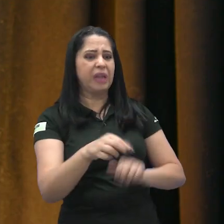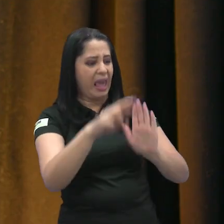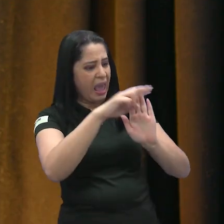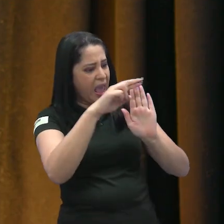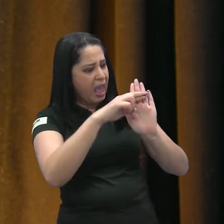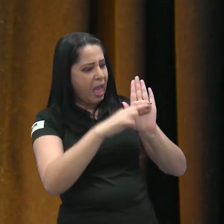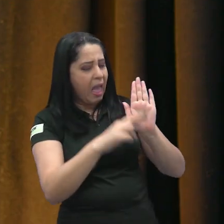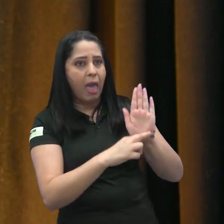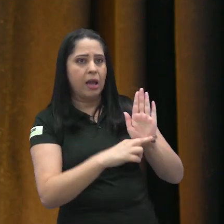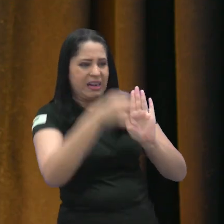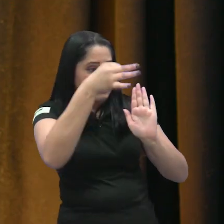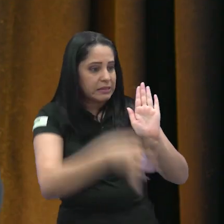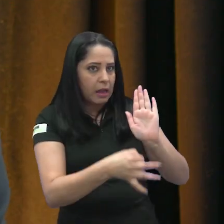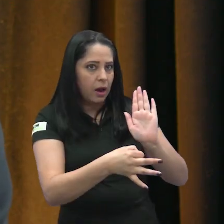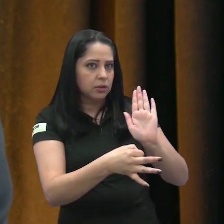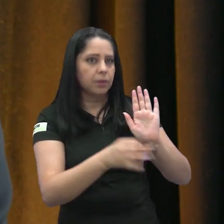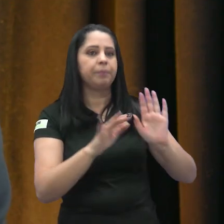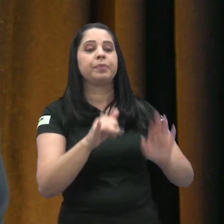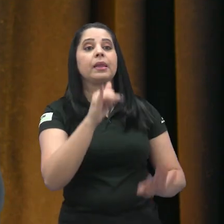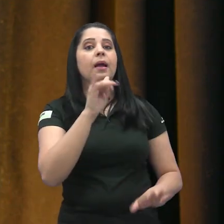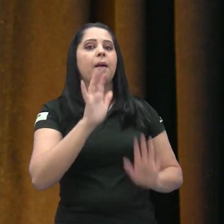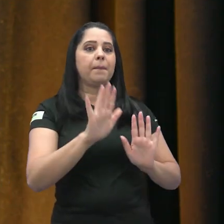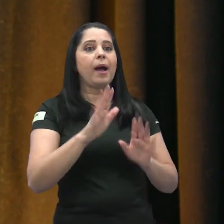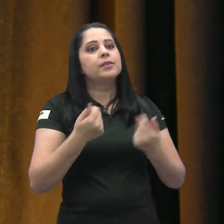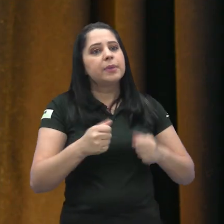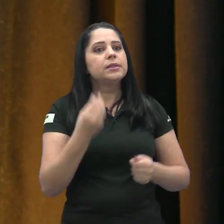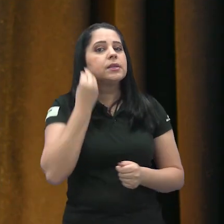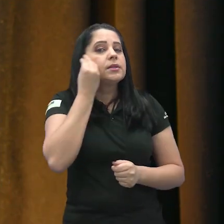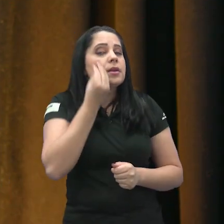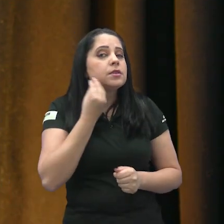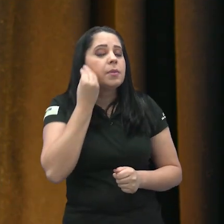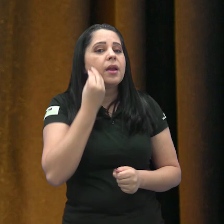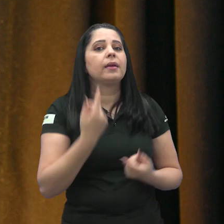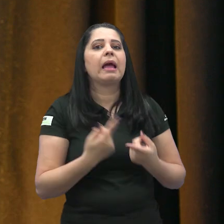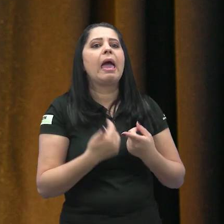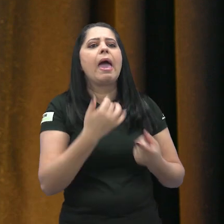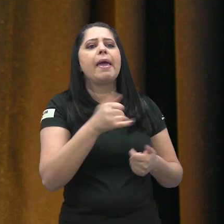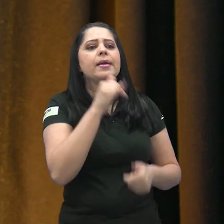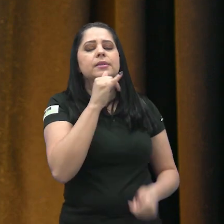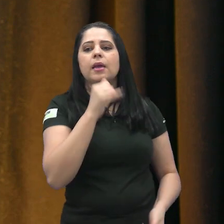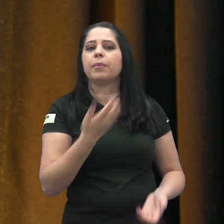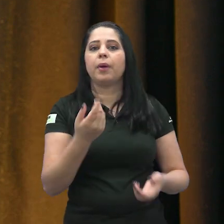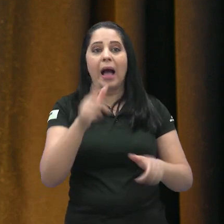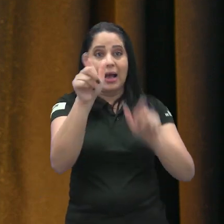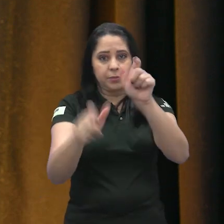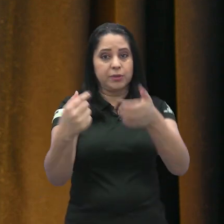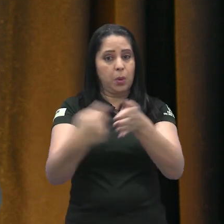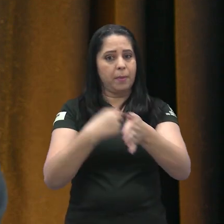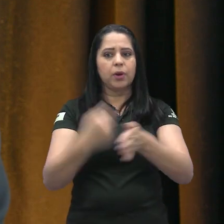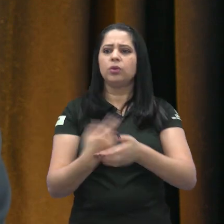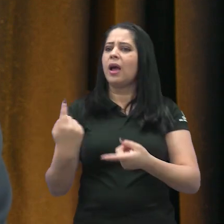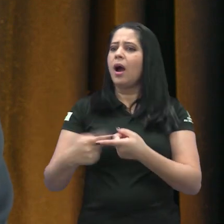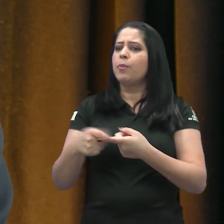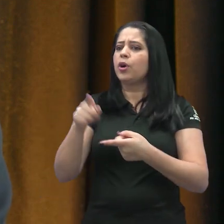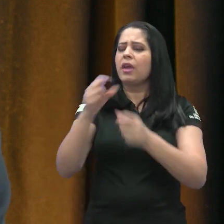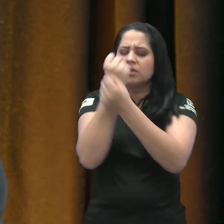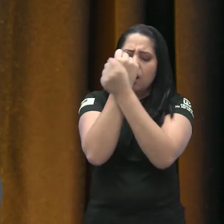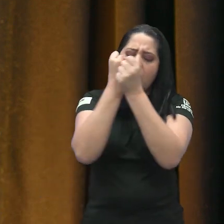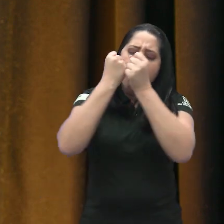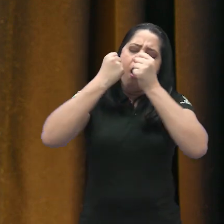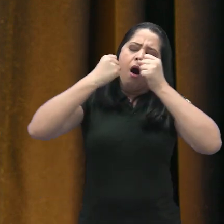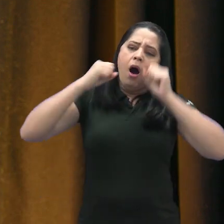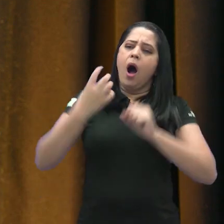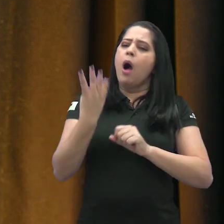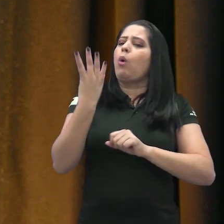fazendo pequenos testes, por exemplo, né? Vou citar um. As pessoas perguntam para mim, mas por que você levanta às 4 da manhã